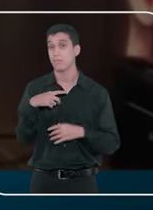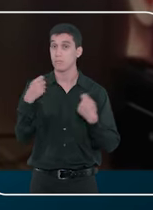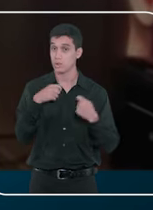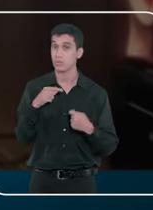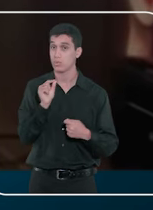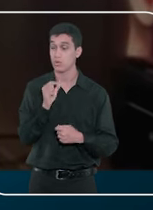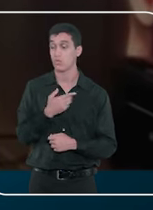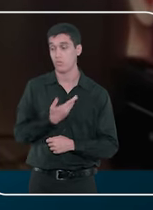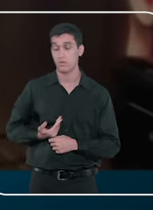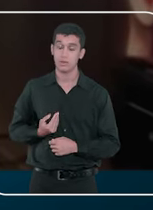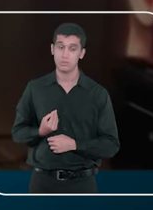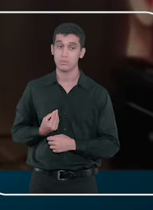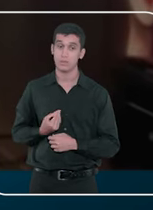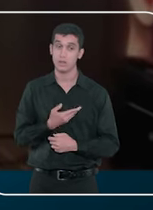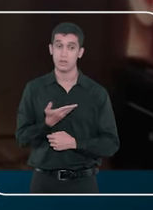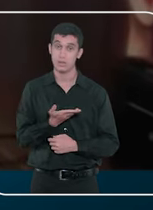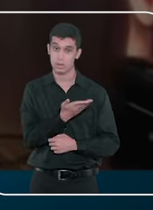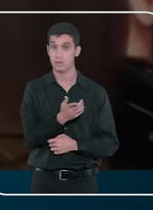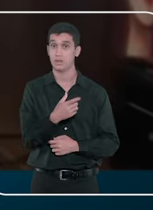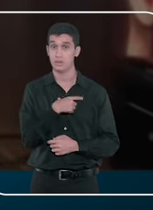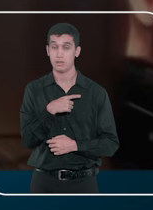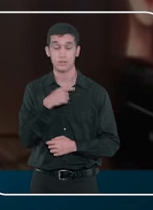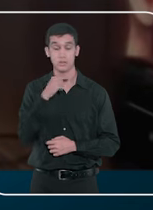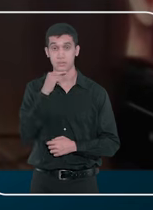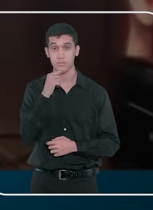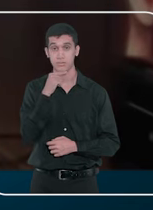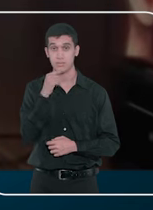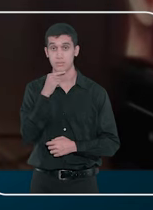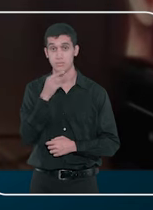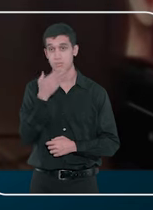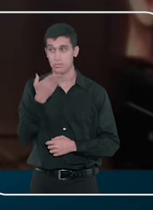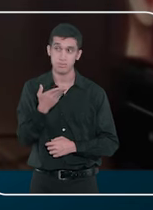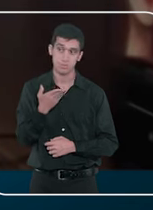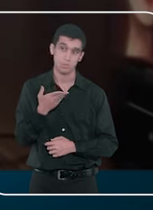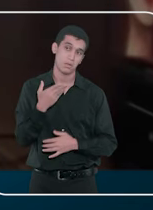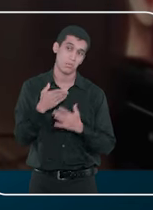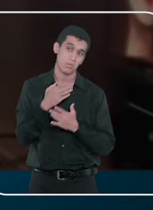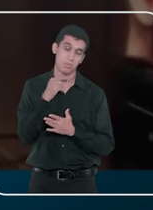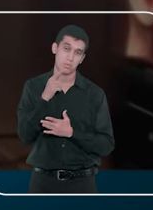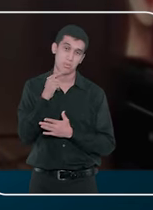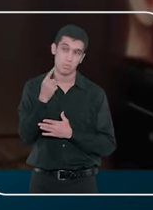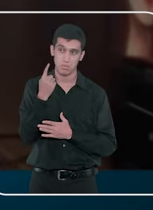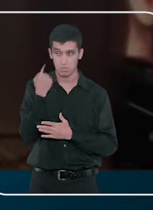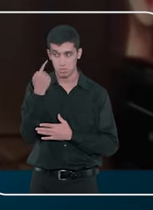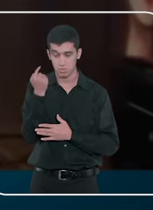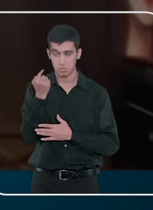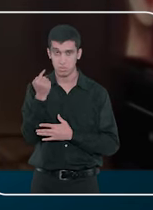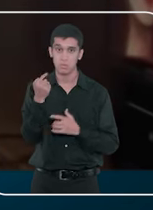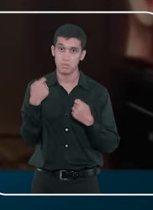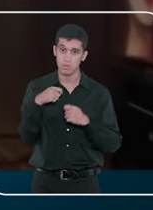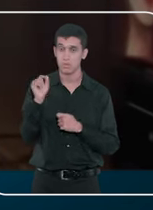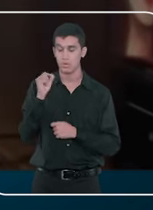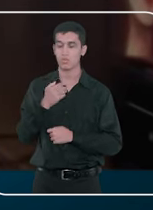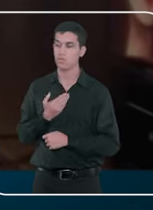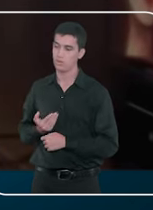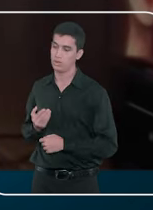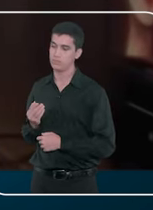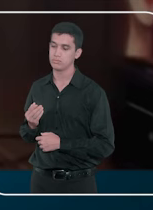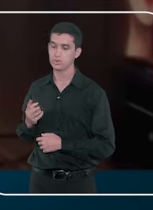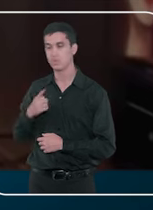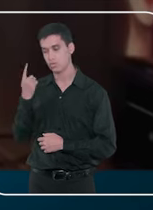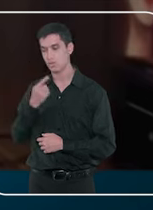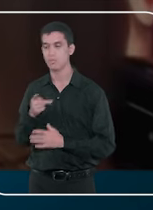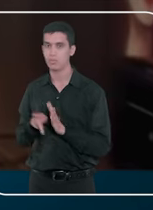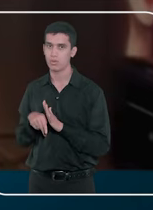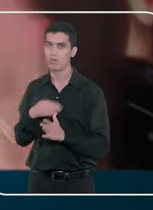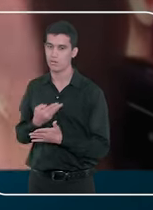Estado prover para aqueles que estejam incapacitados nesse sentido um defensor público para acompanhá-lo. O que não se pode abrir mão é